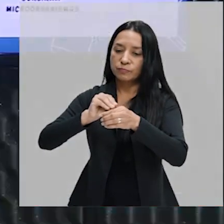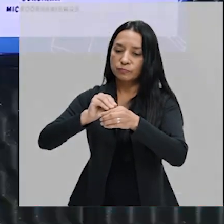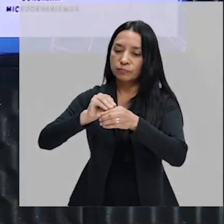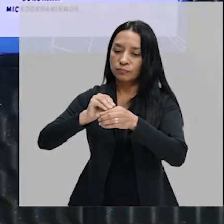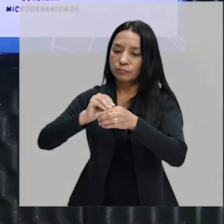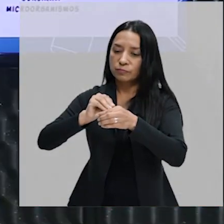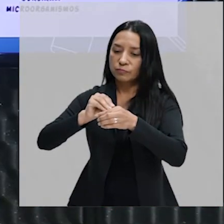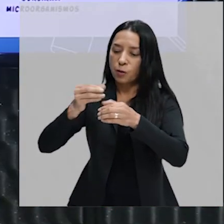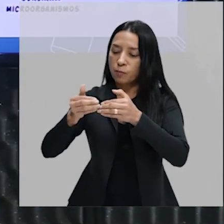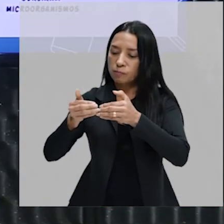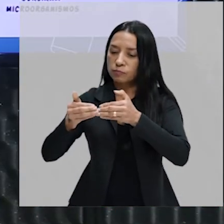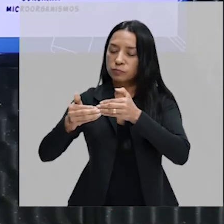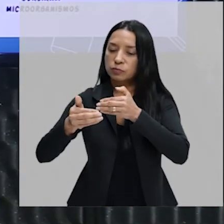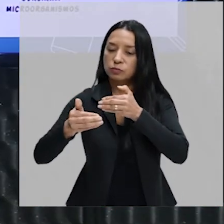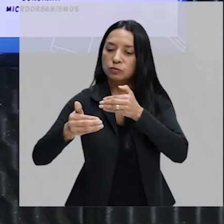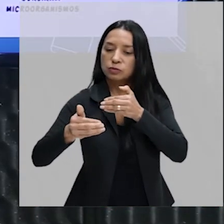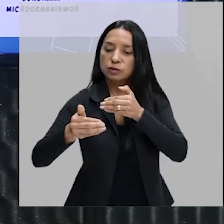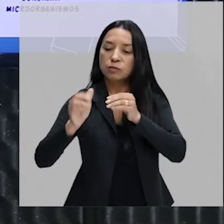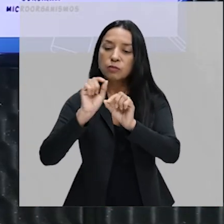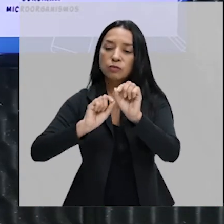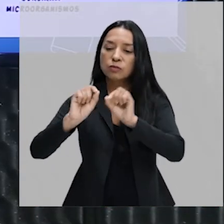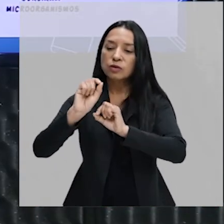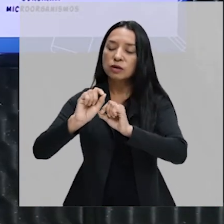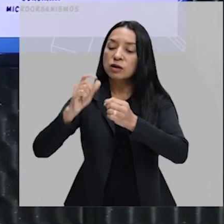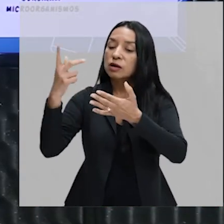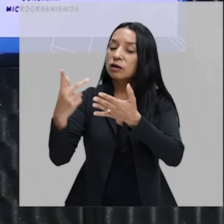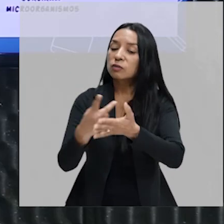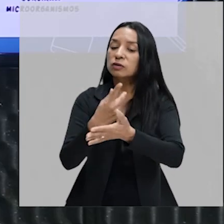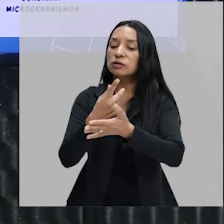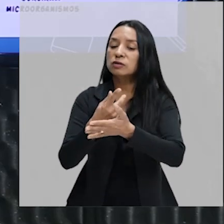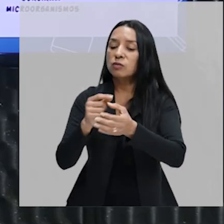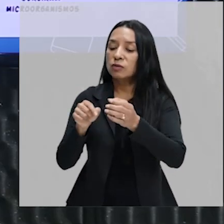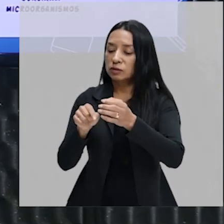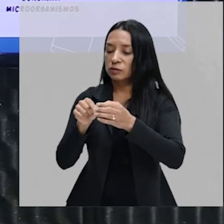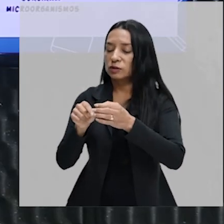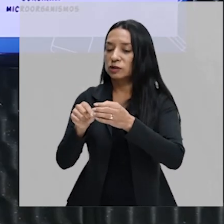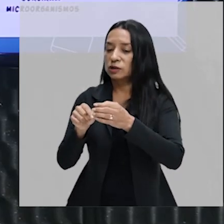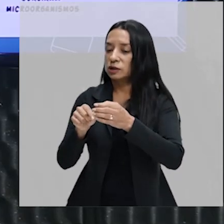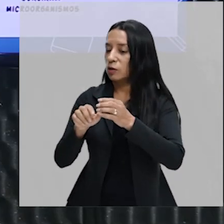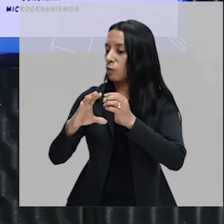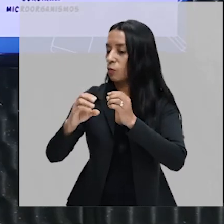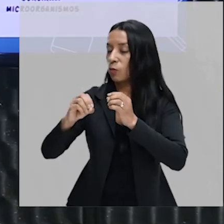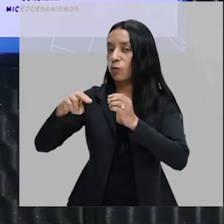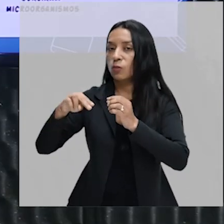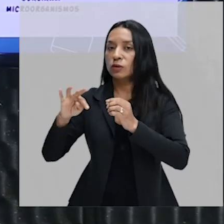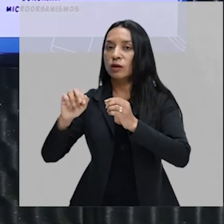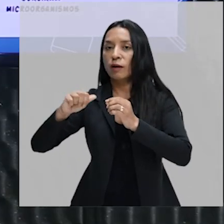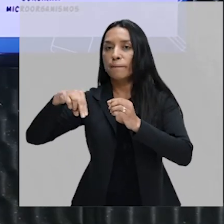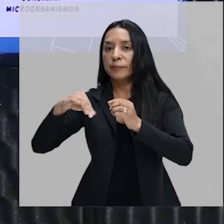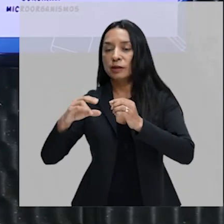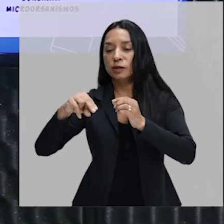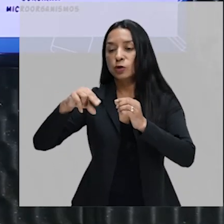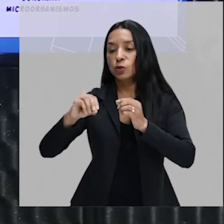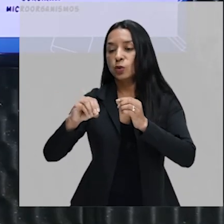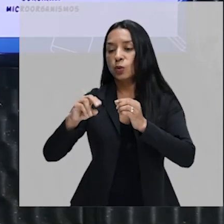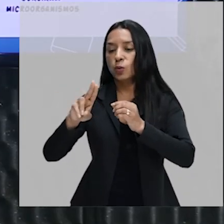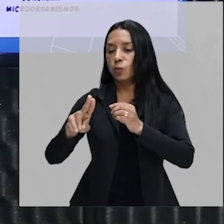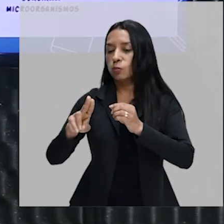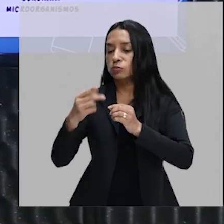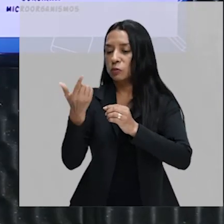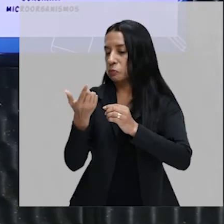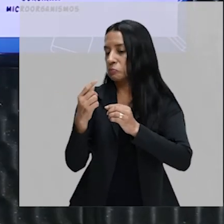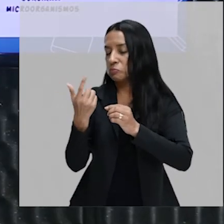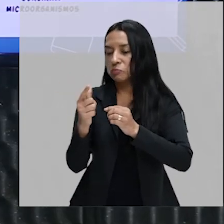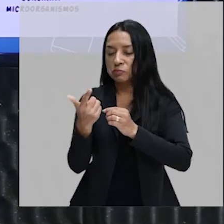passou muito tempo, o que aconteceu? Esse caldo não se contaminou. Ele não estava com nenhum